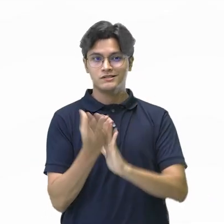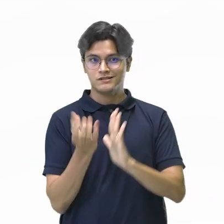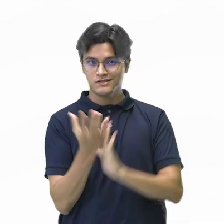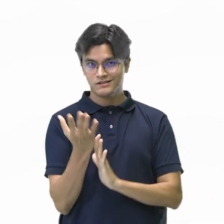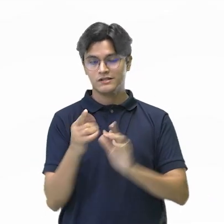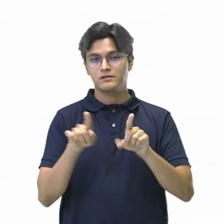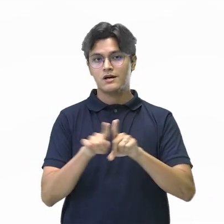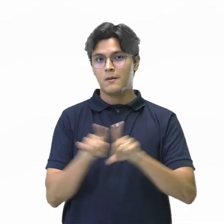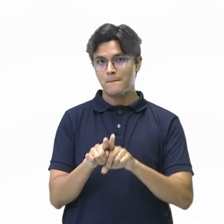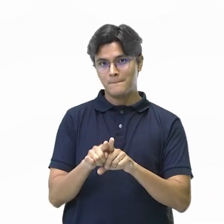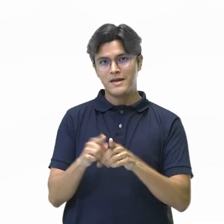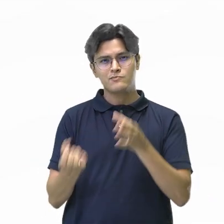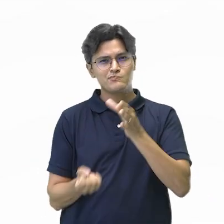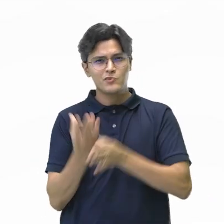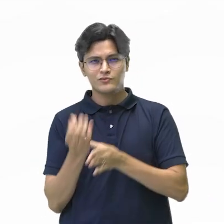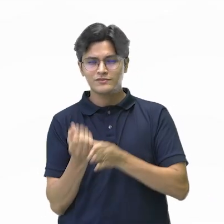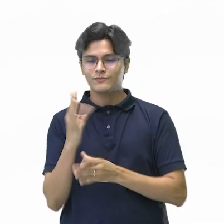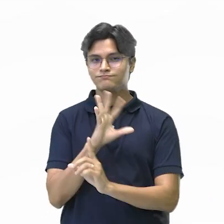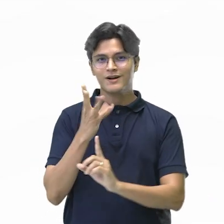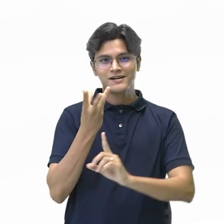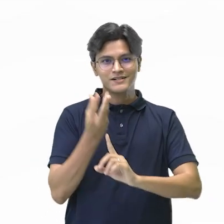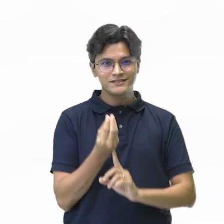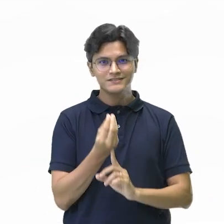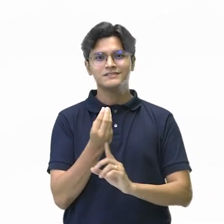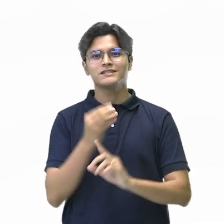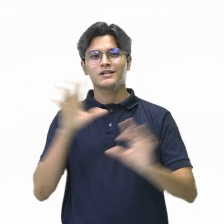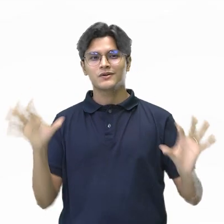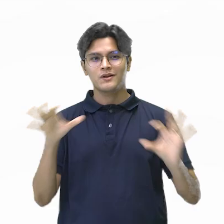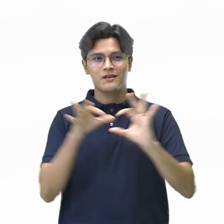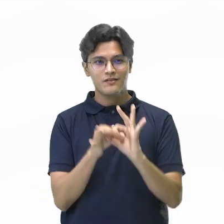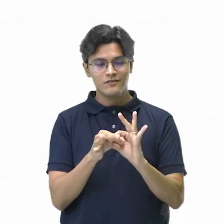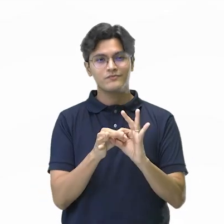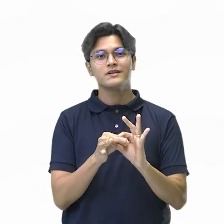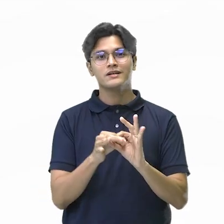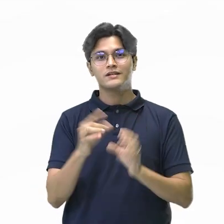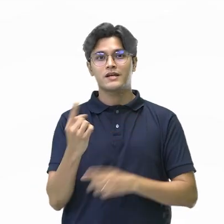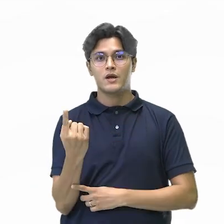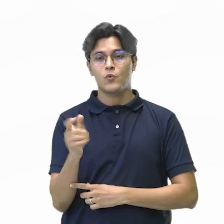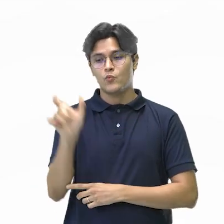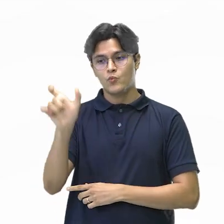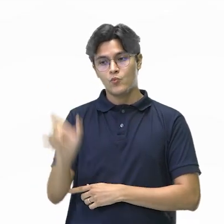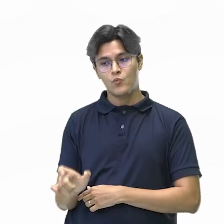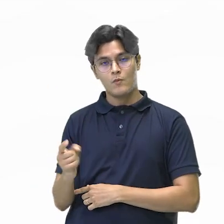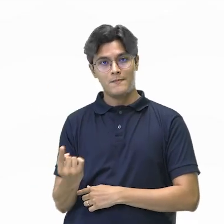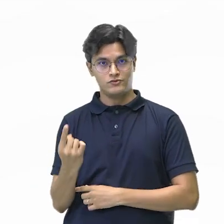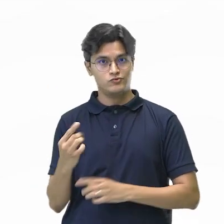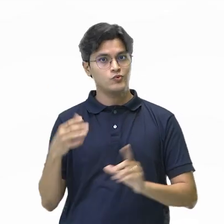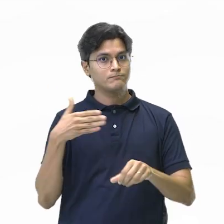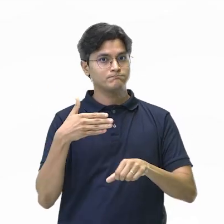e produção artística que envolva a participação individual,